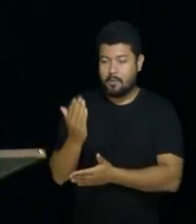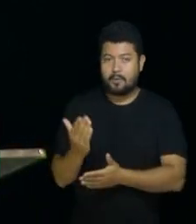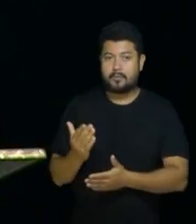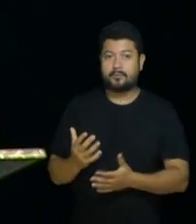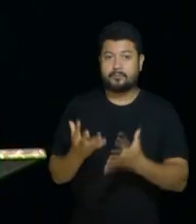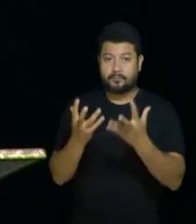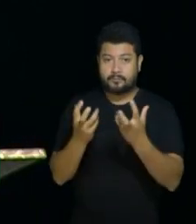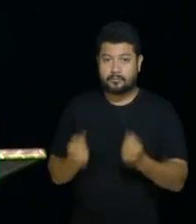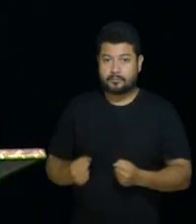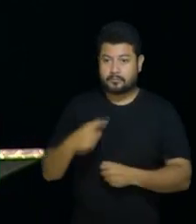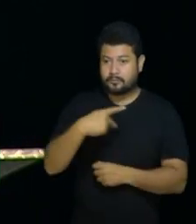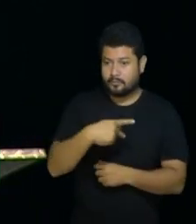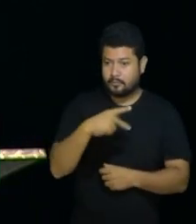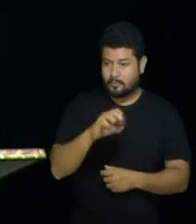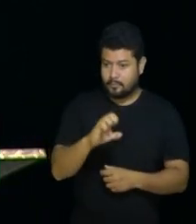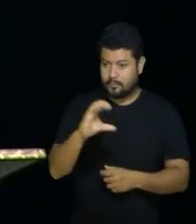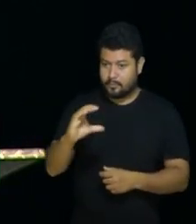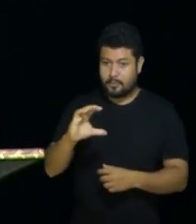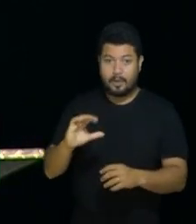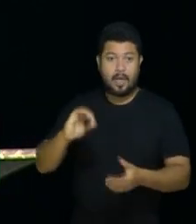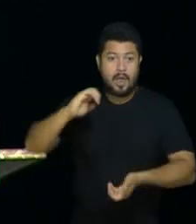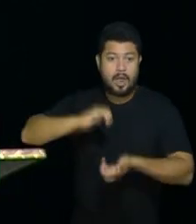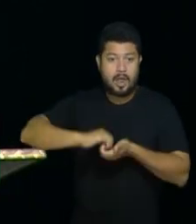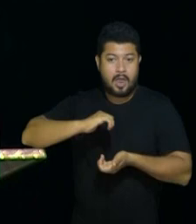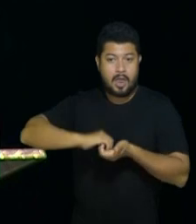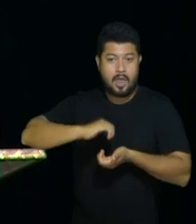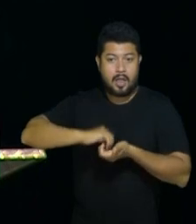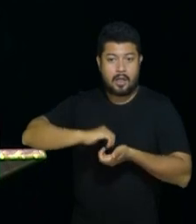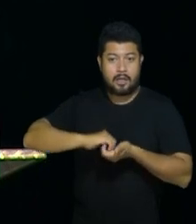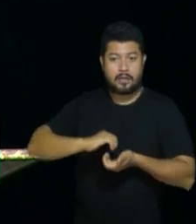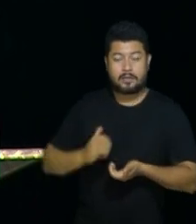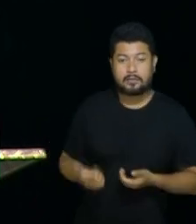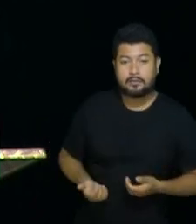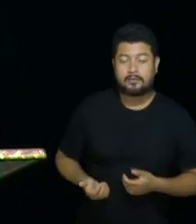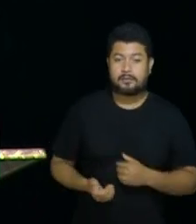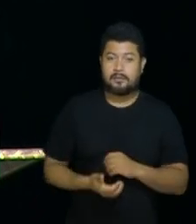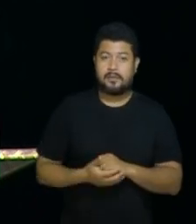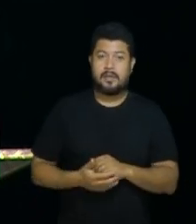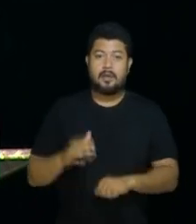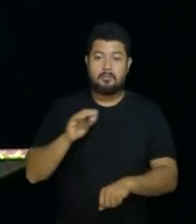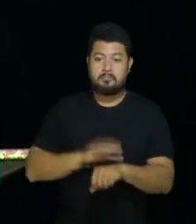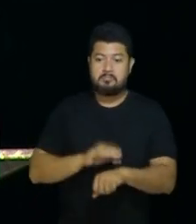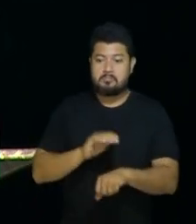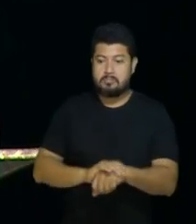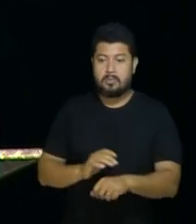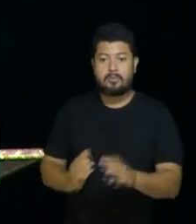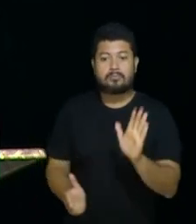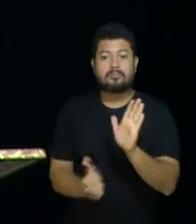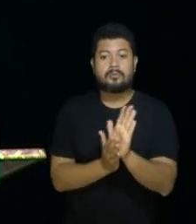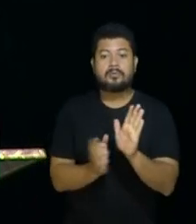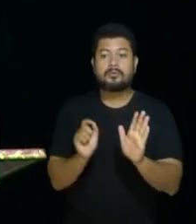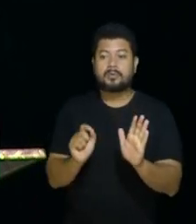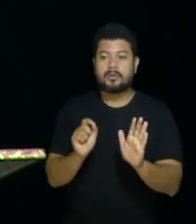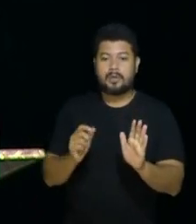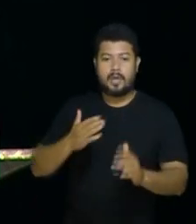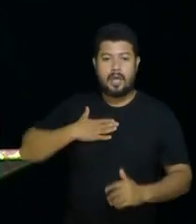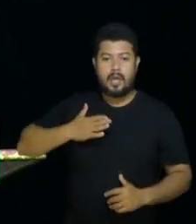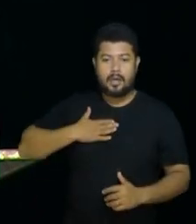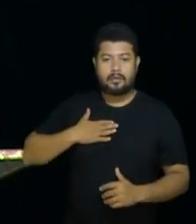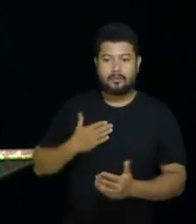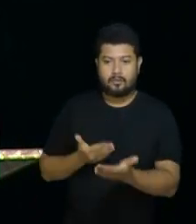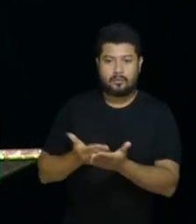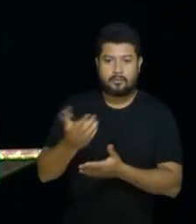da PEC da Defesa Civil. PEC essa proposta por mim, no início do meu mandato, o ano passado,